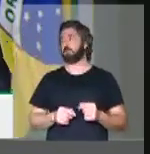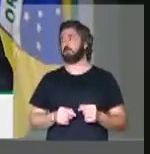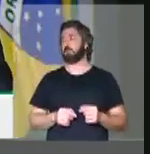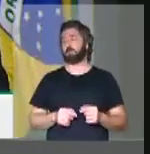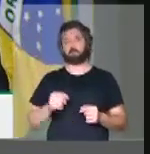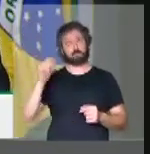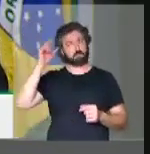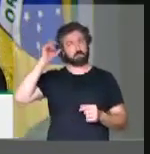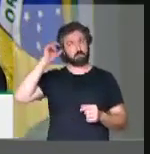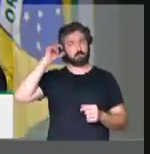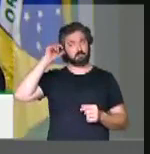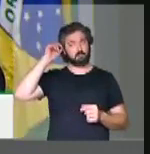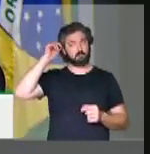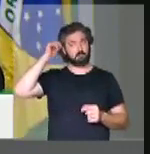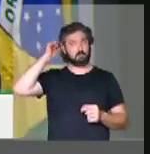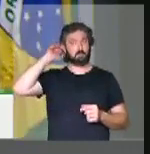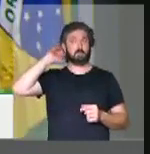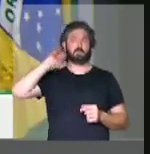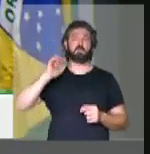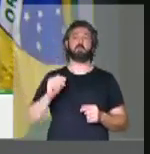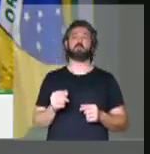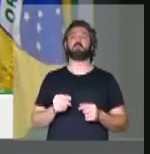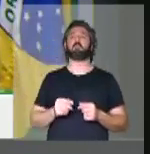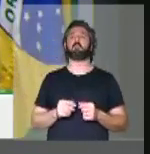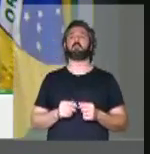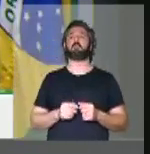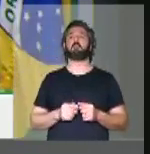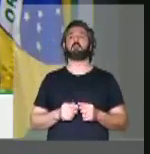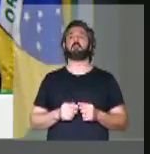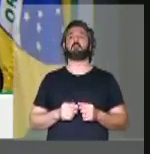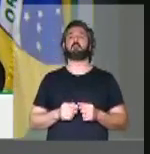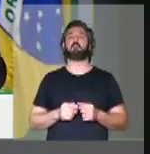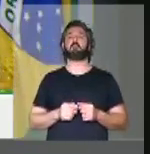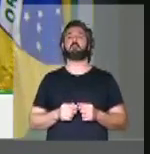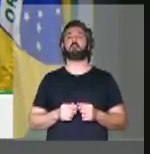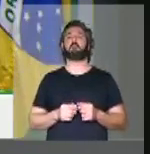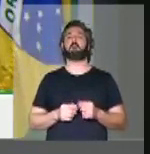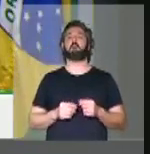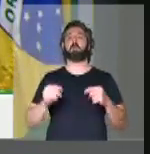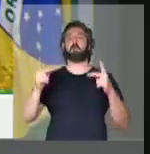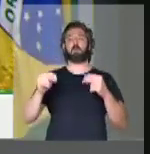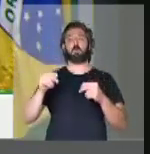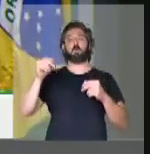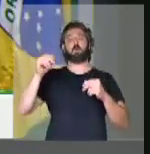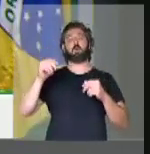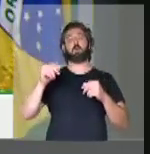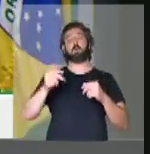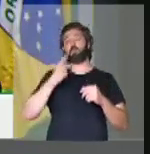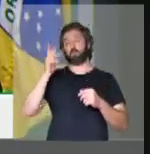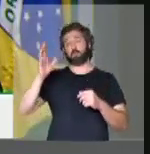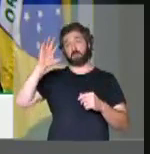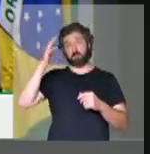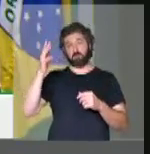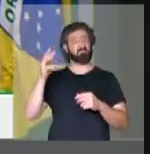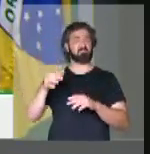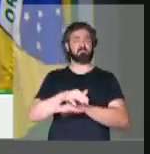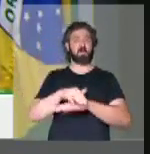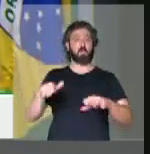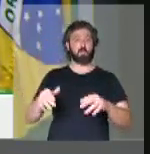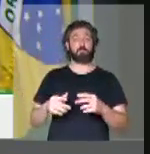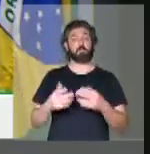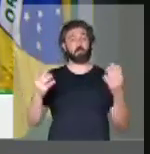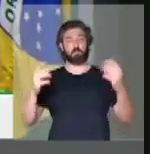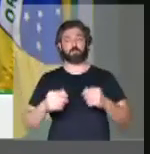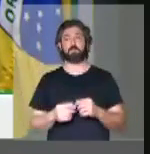Roma locuta, com a justiça da Oeste, gosto de essa expressão, como falou, assunto encerrado. Mas dizia ele com muita propriedade,